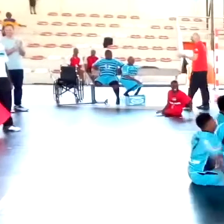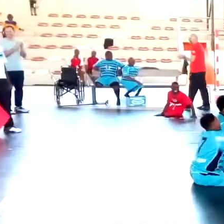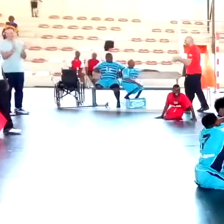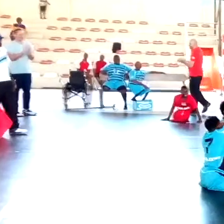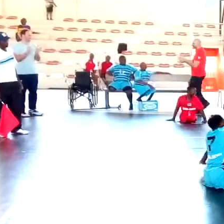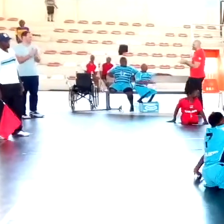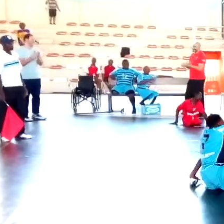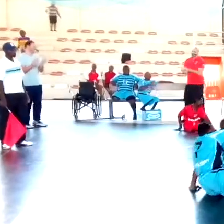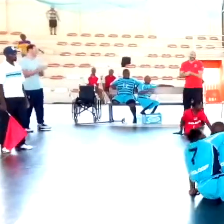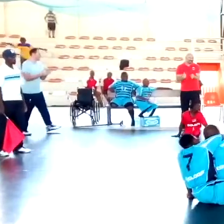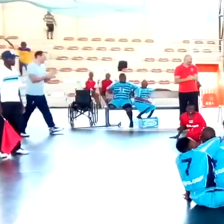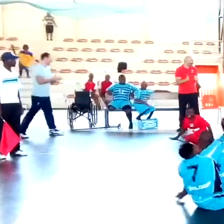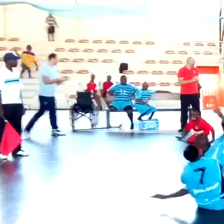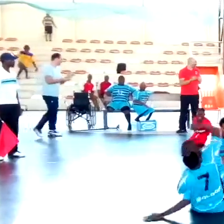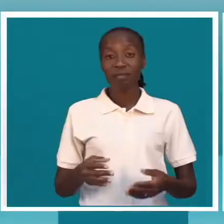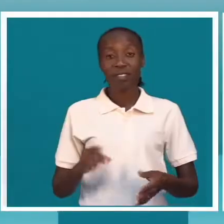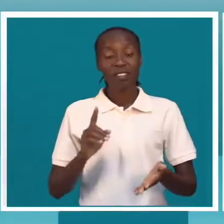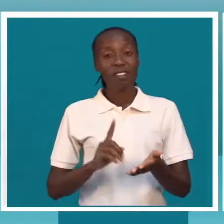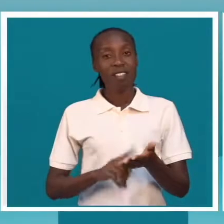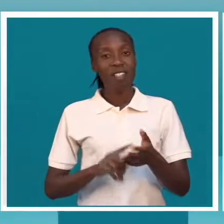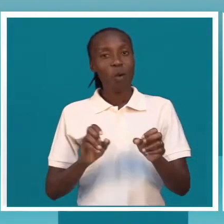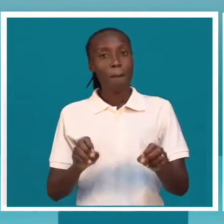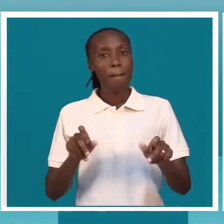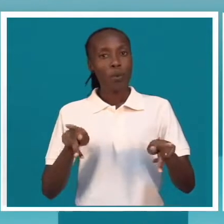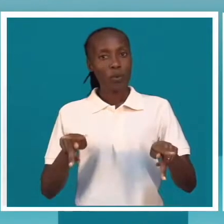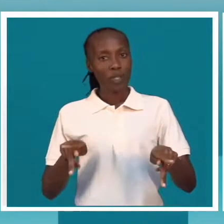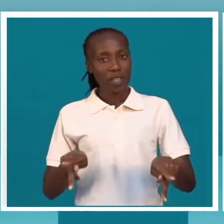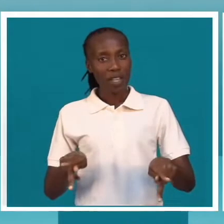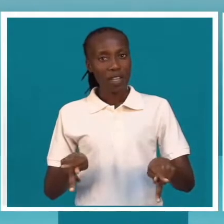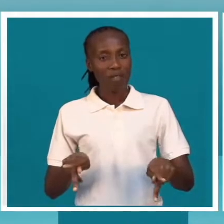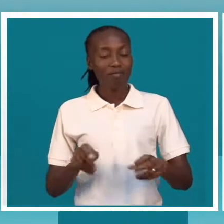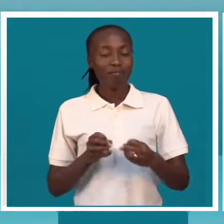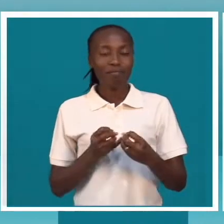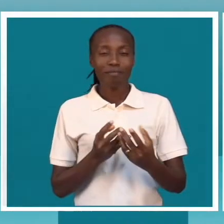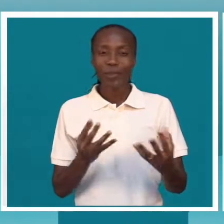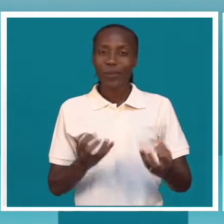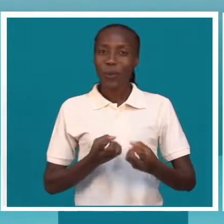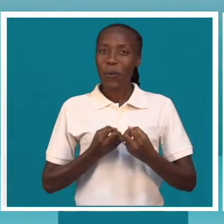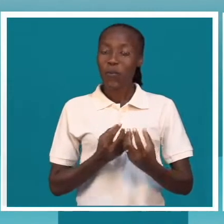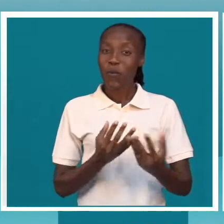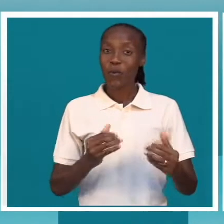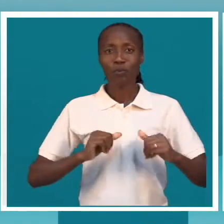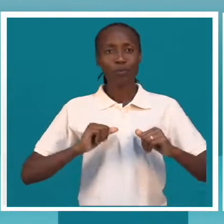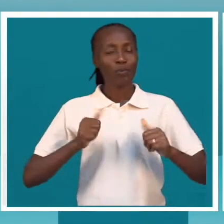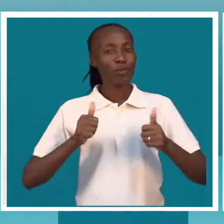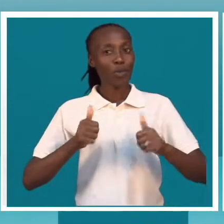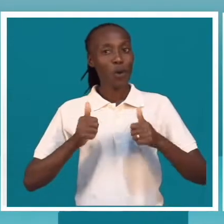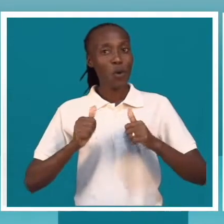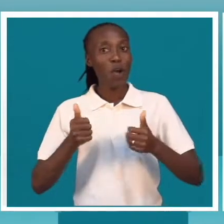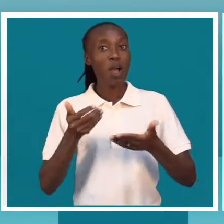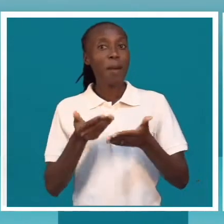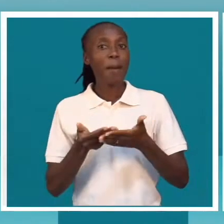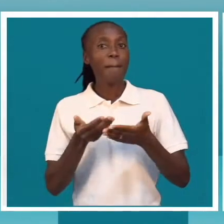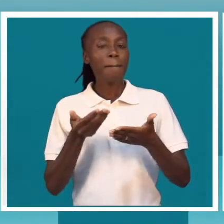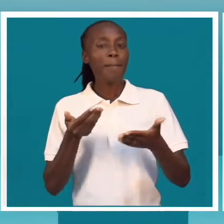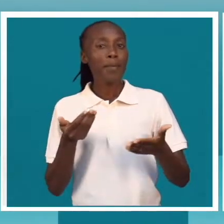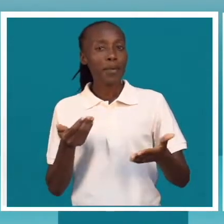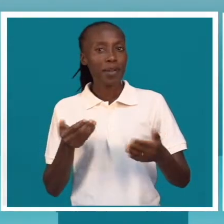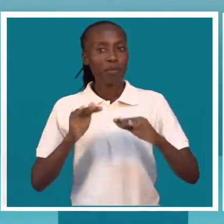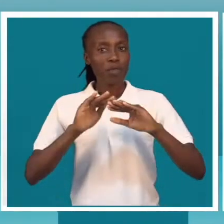balanço positivo do evento. Aqui é uma oportunidade muito, muito, mas muito